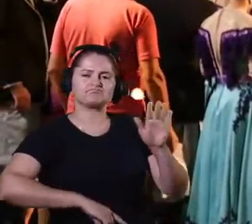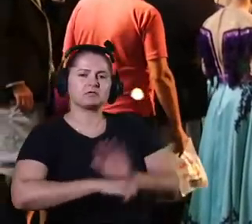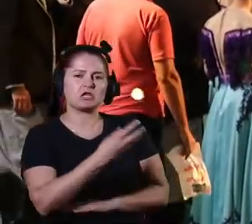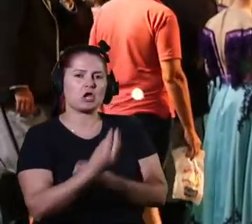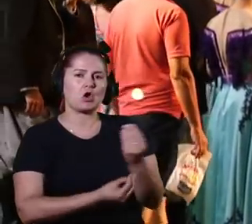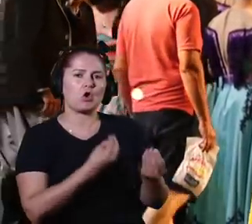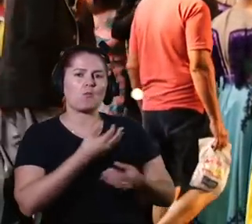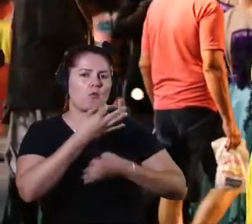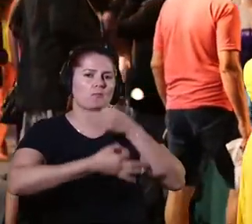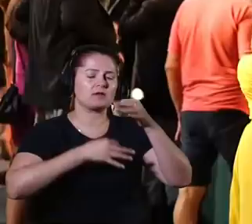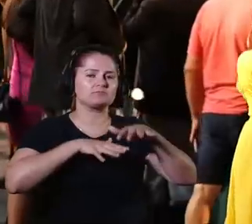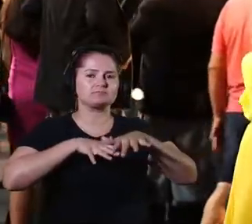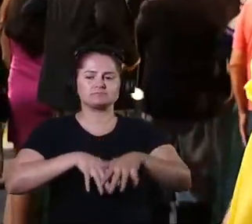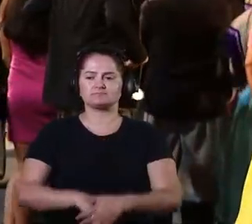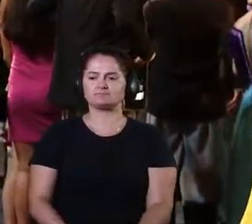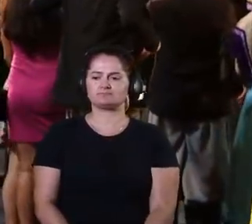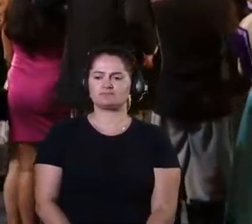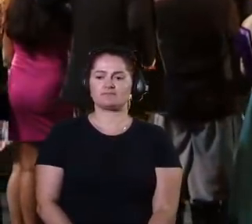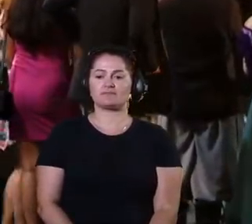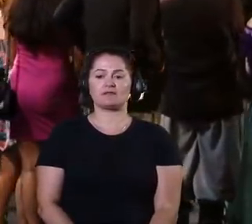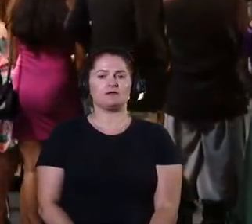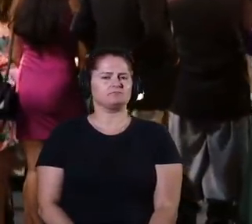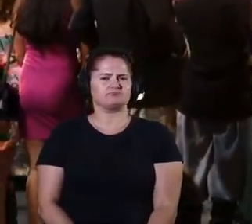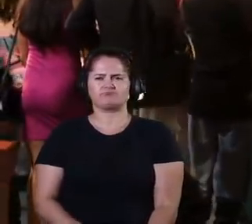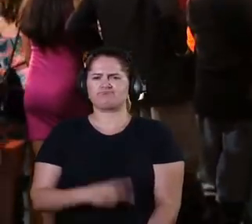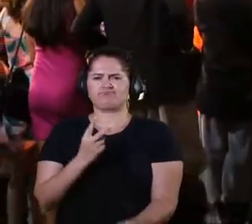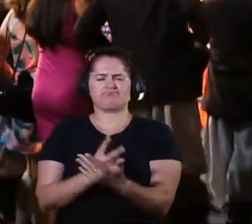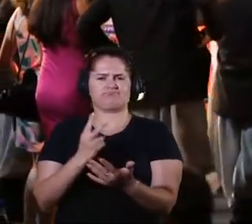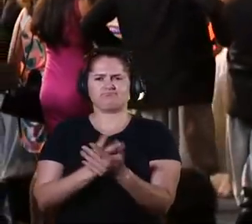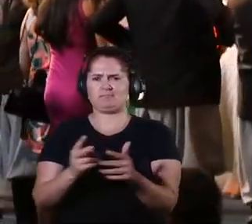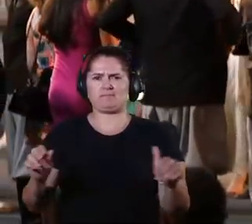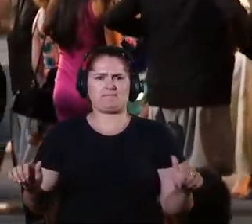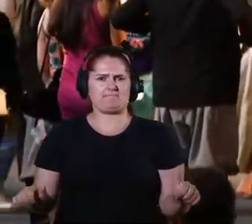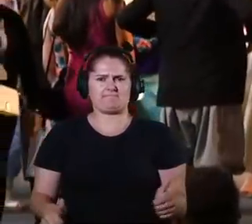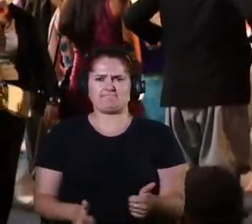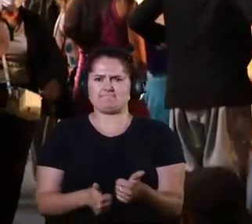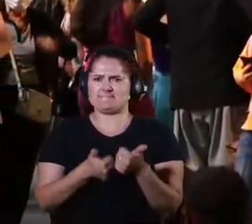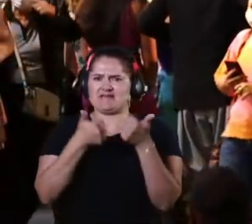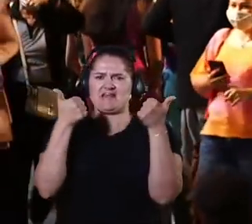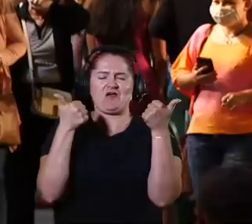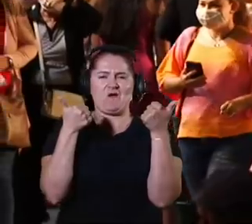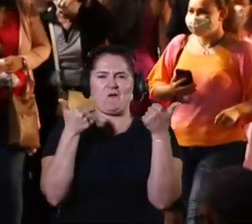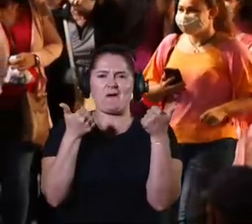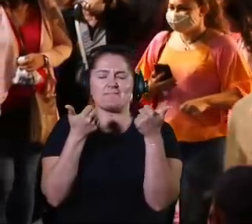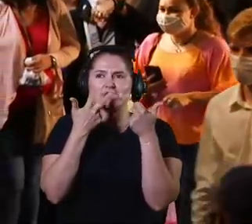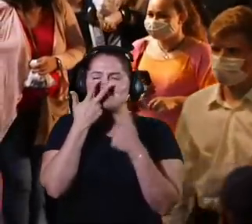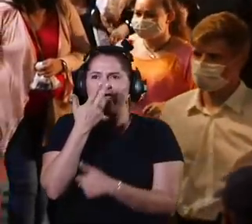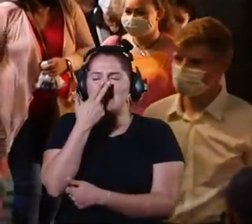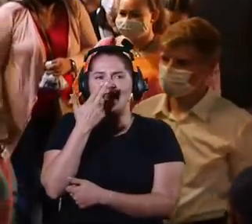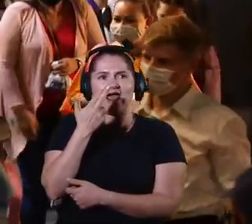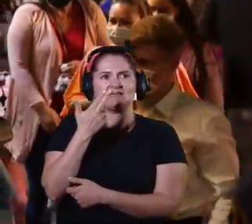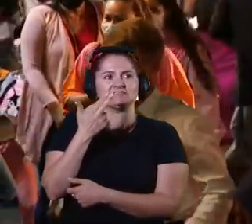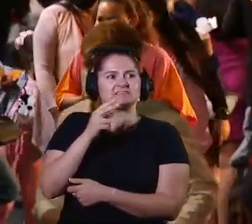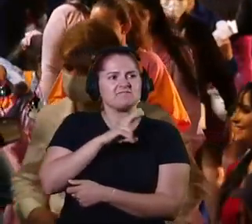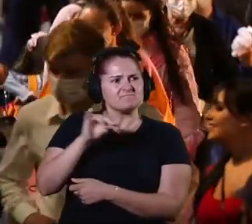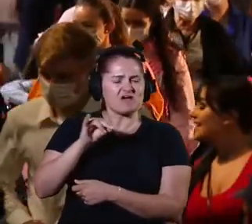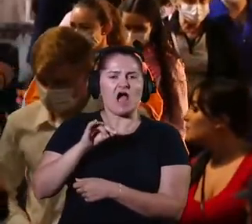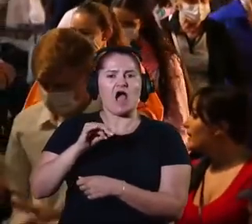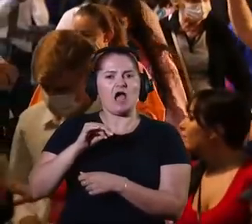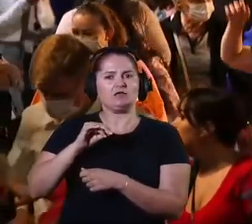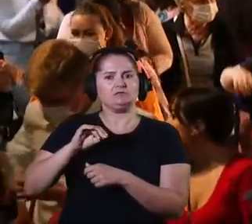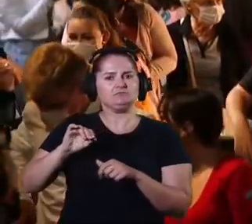achou? Cada vez melhor. O pessoal vai pegando o jeito e ele está simplesmente fantástico,